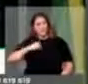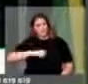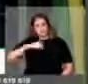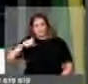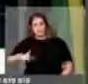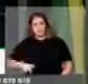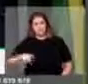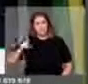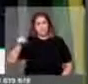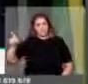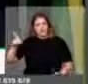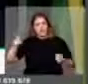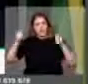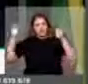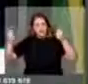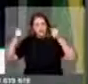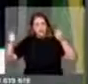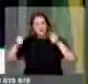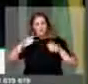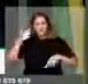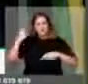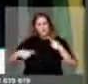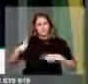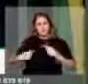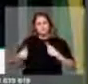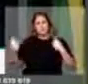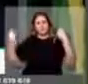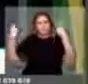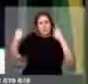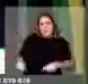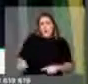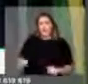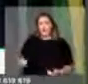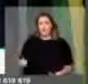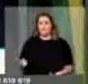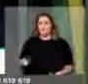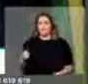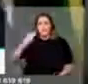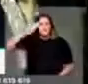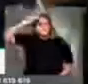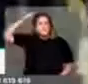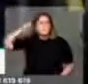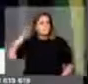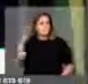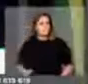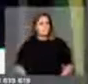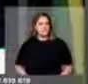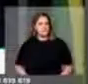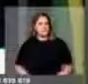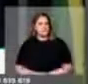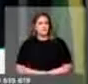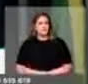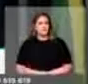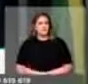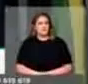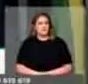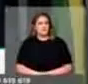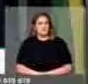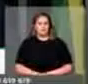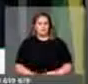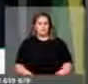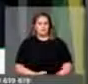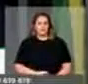bem como os que me acompanham nós já seremos tirar do nosso time tem nós temos o potencial para a economia enorme quando se fala em turismo